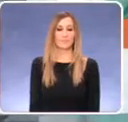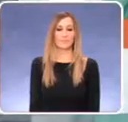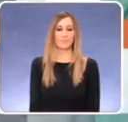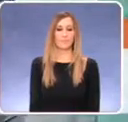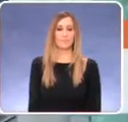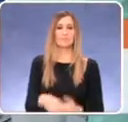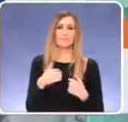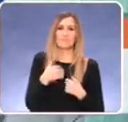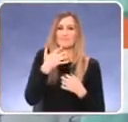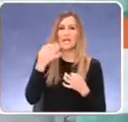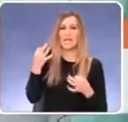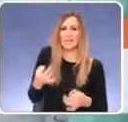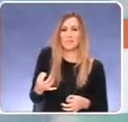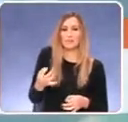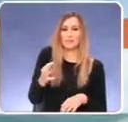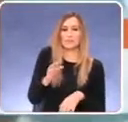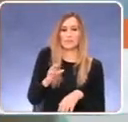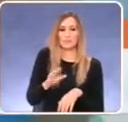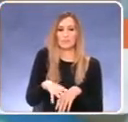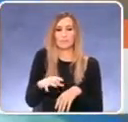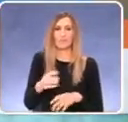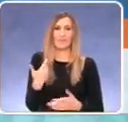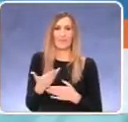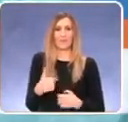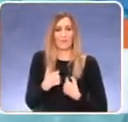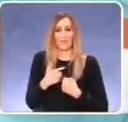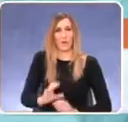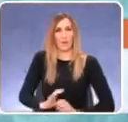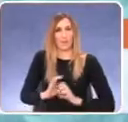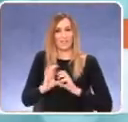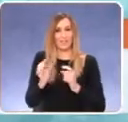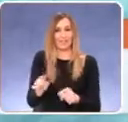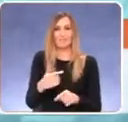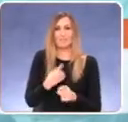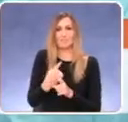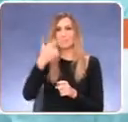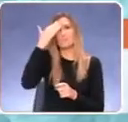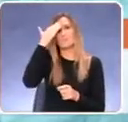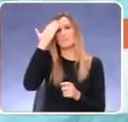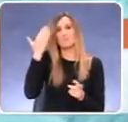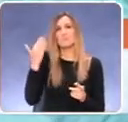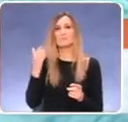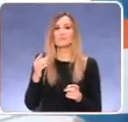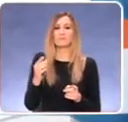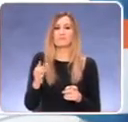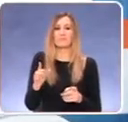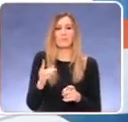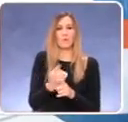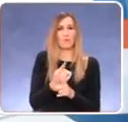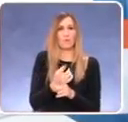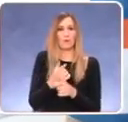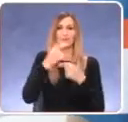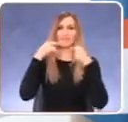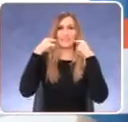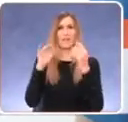Acredito que o facto de ganhar a confiança, porque eu penso que isto é são armas para mudar a nossa